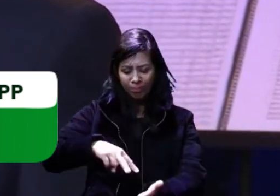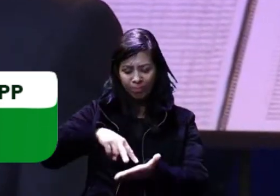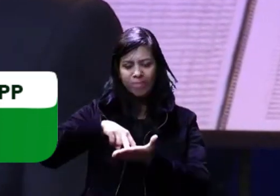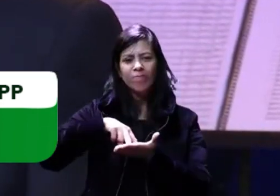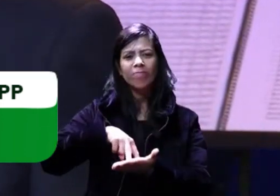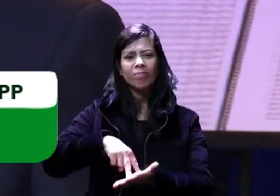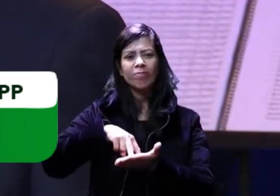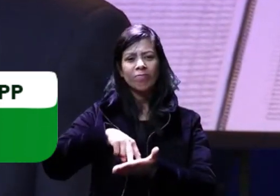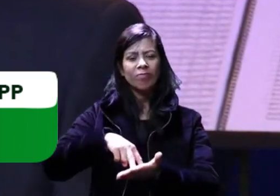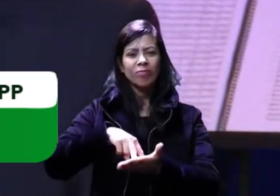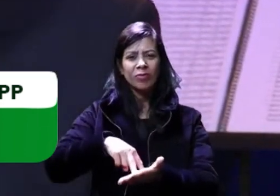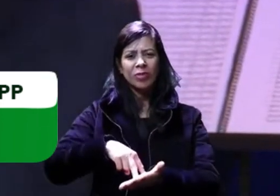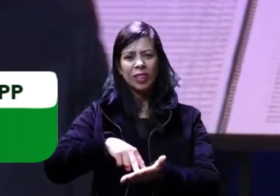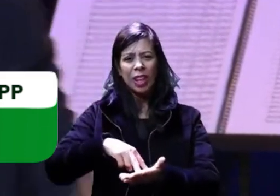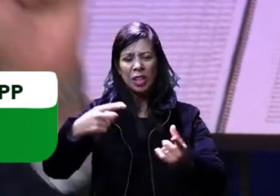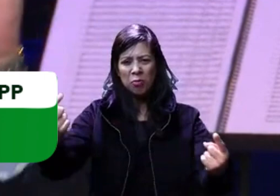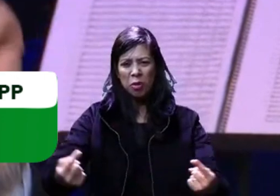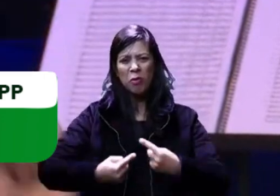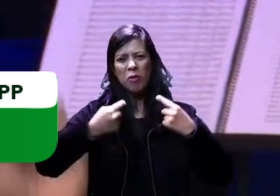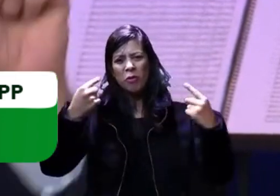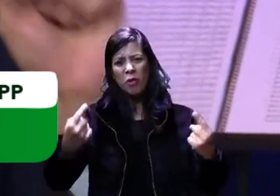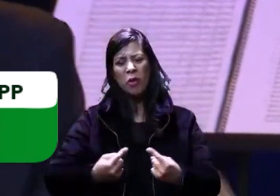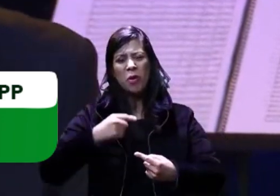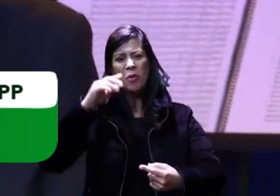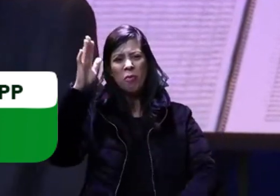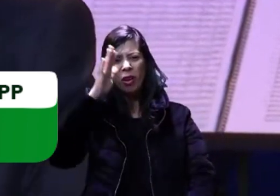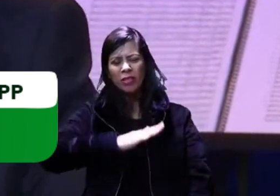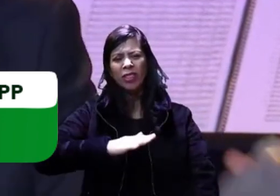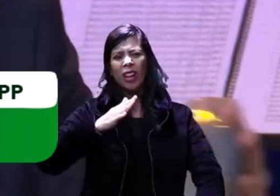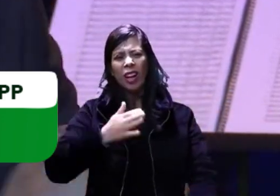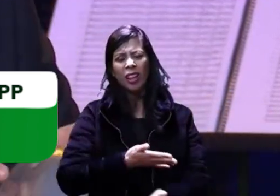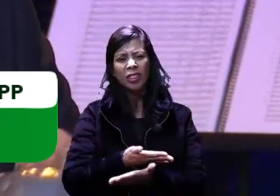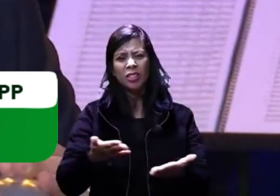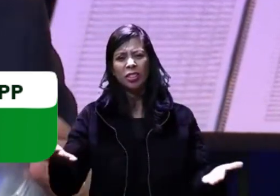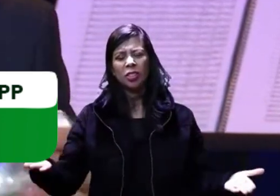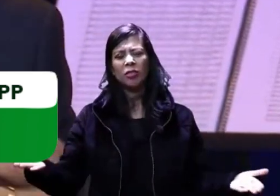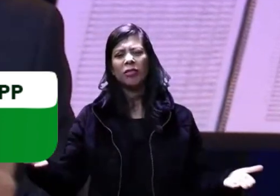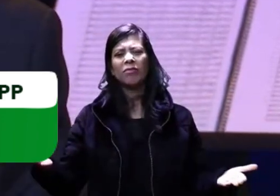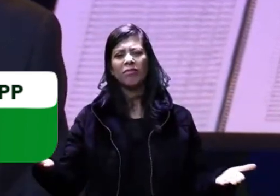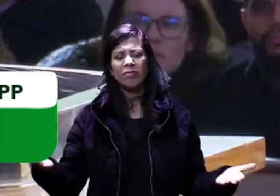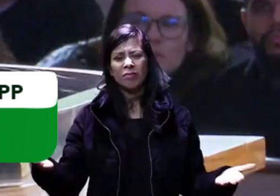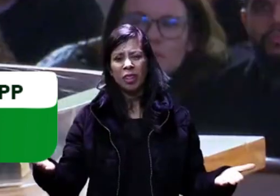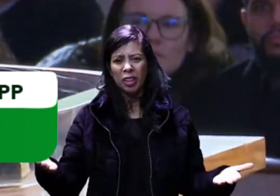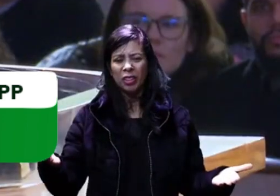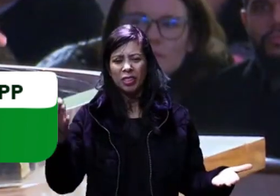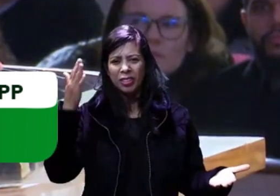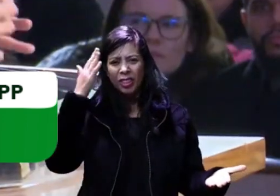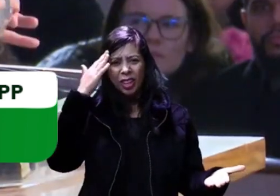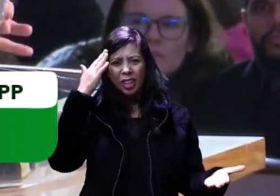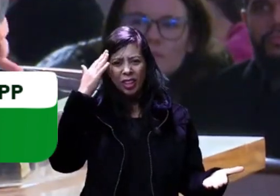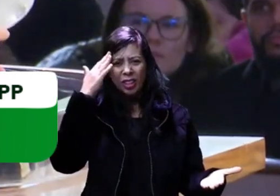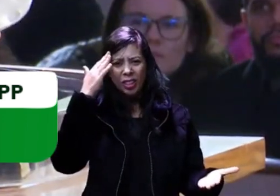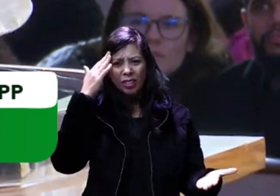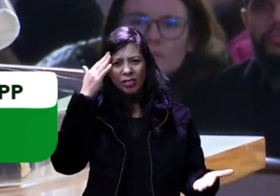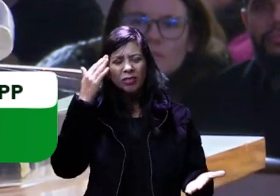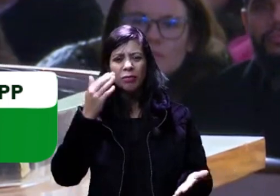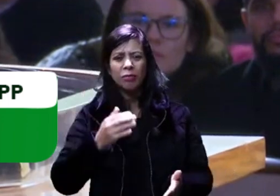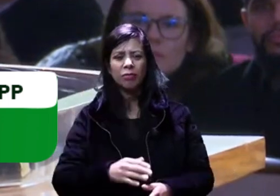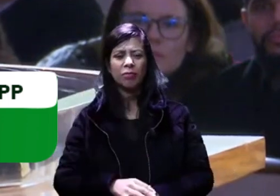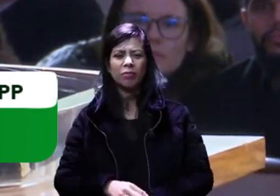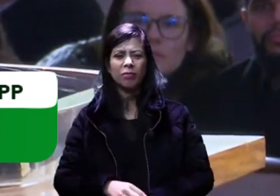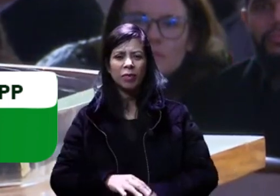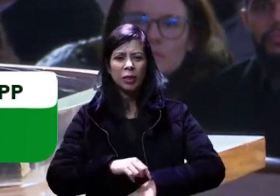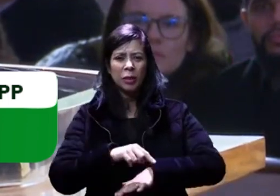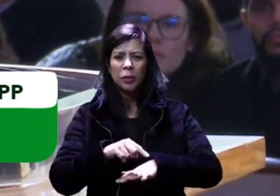você. Você não se desconfigura com o mal que fazem, ainda que fiquem algumas marcas, ainda que fiquem